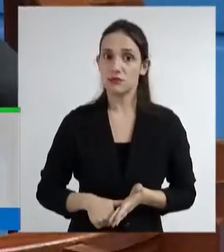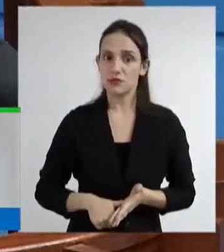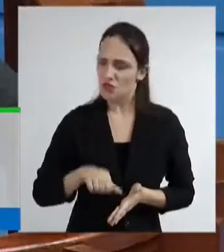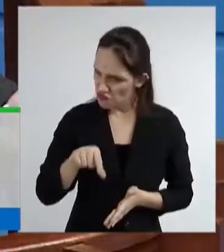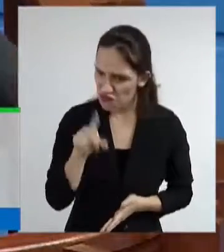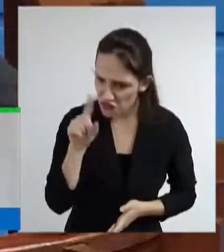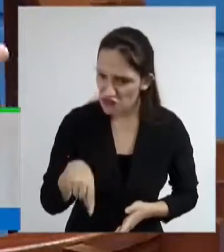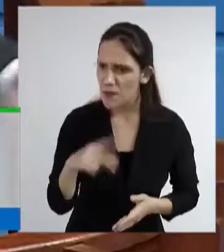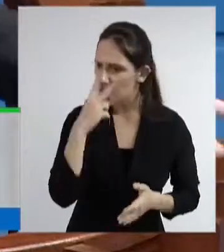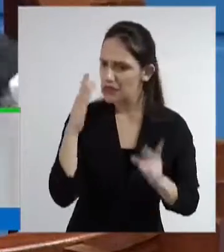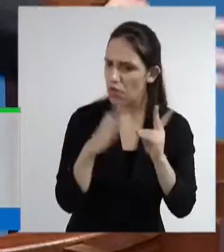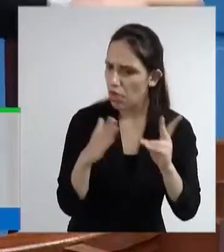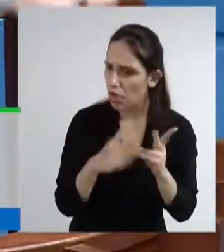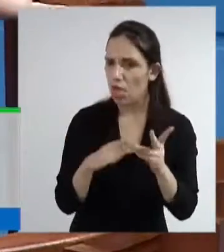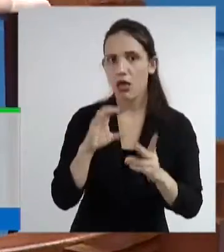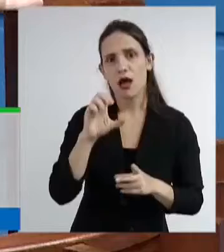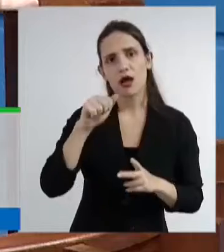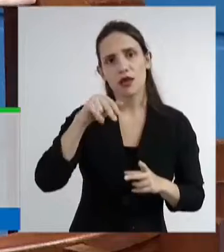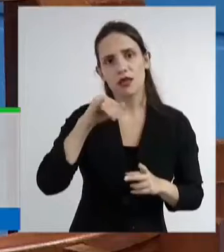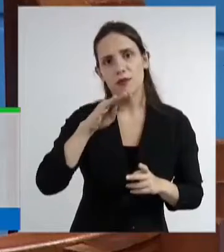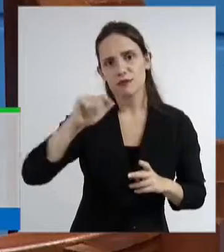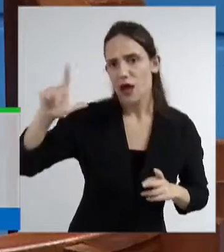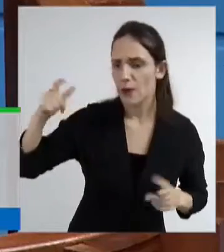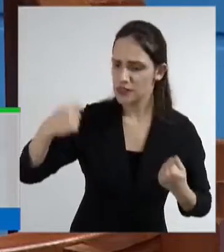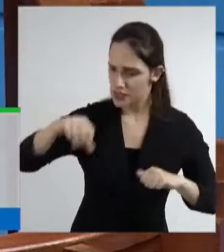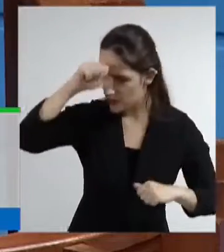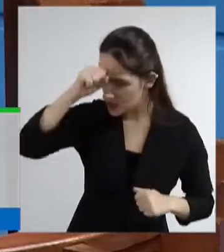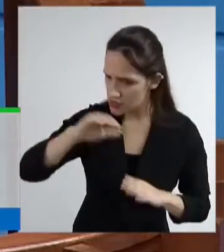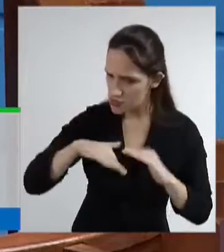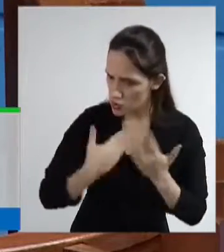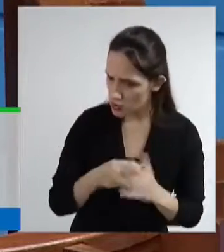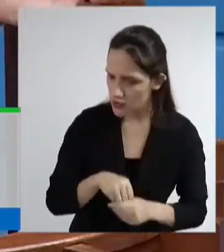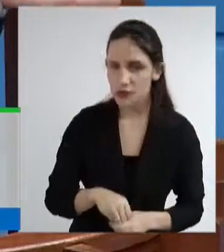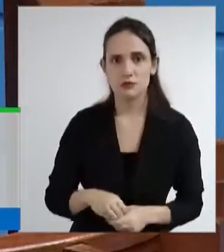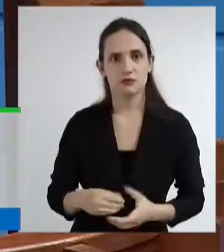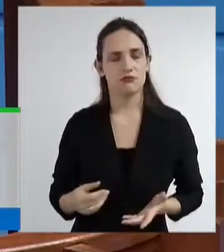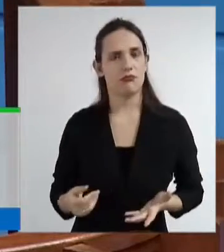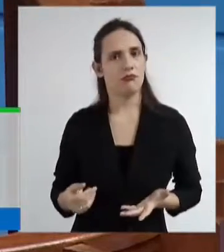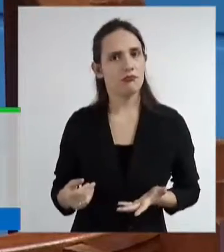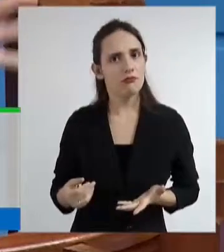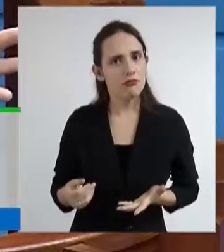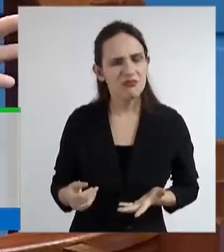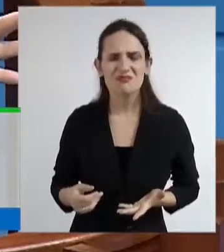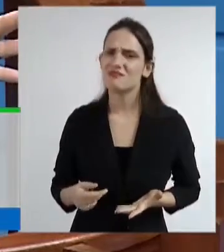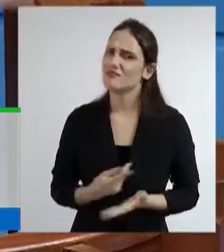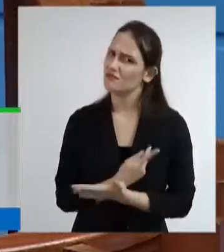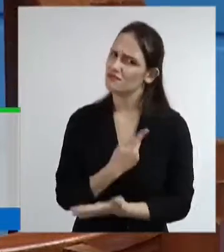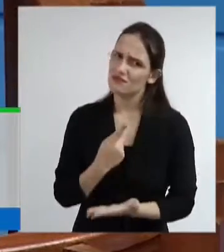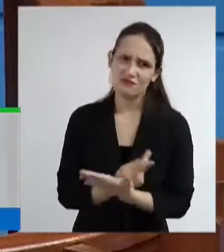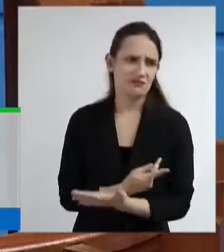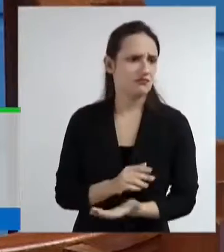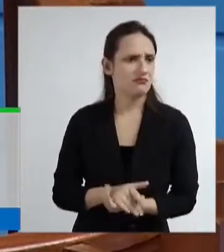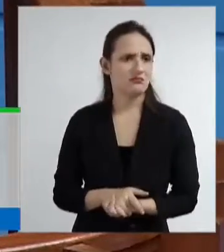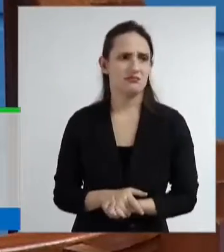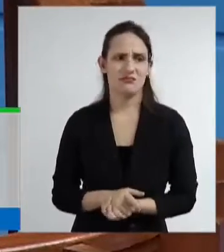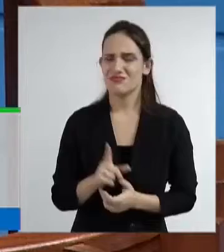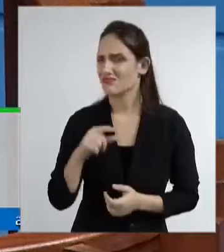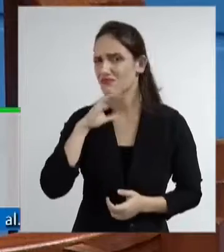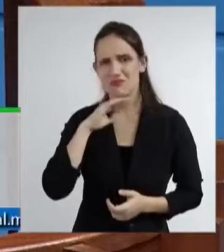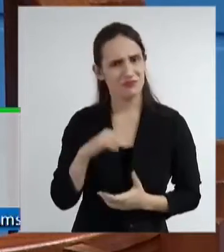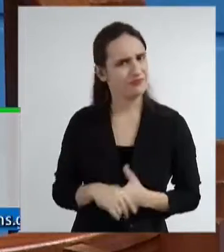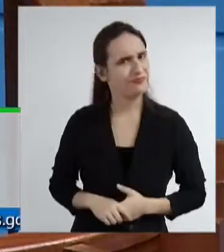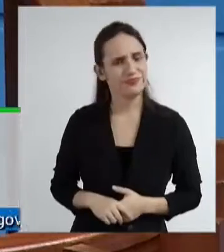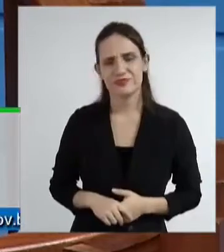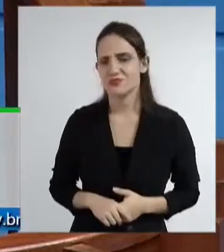são canibais, o que é isso? Vocês têm que aprender na escola. Então, é uma fala infeliz essa, no mínimo